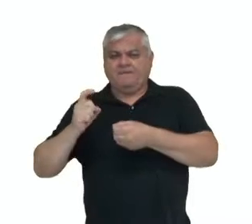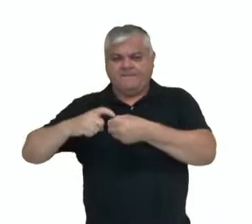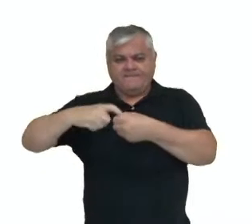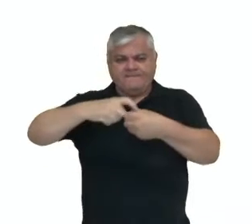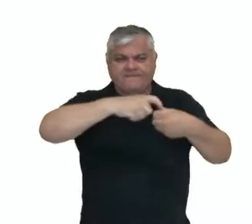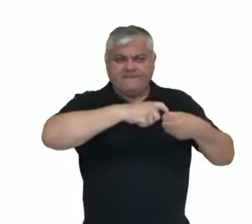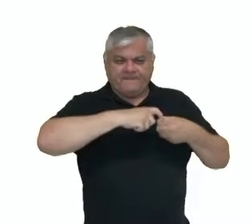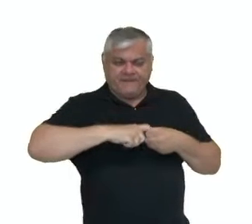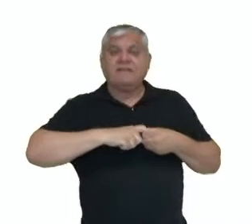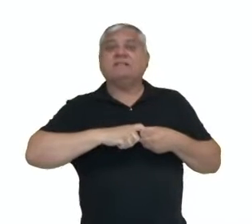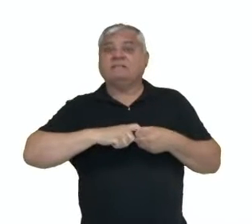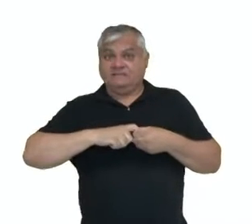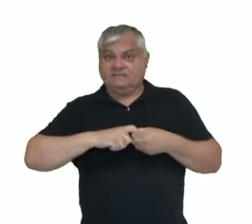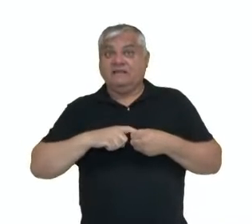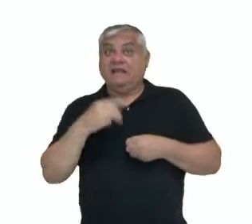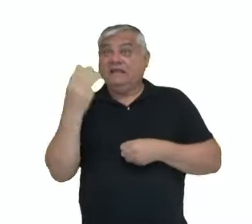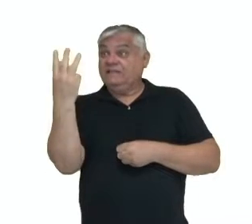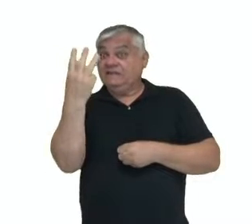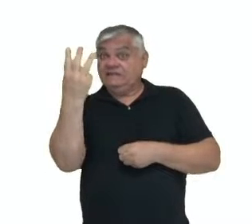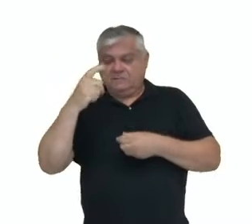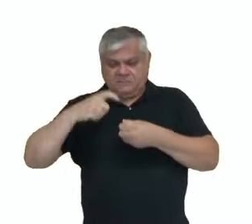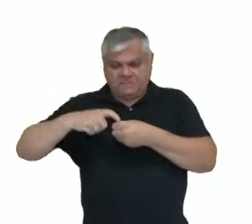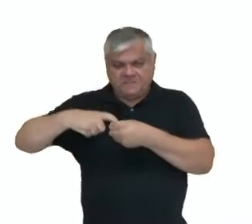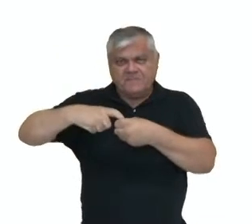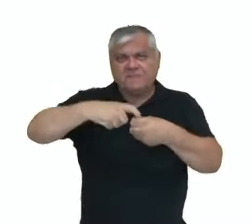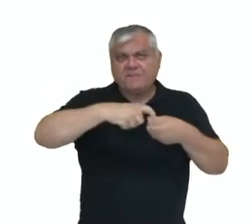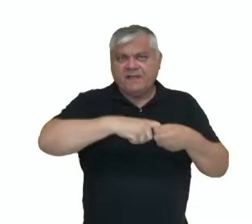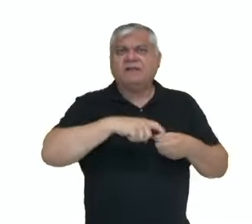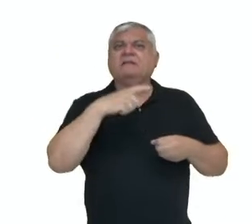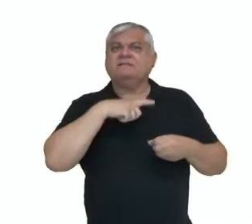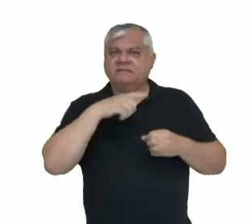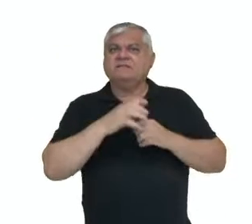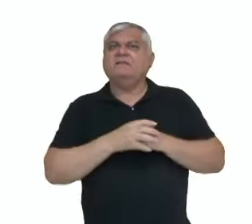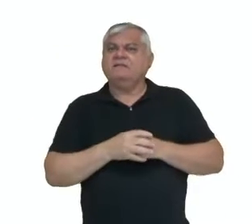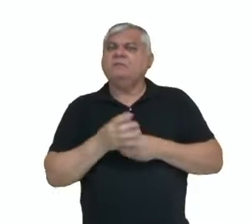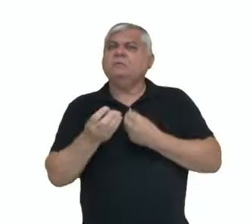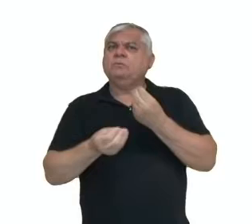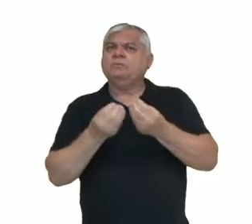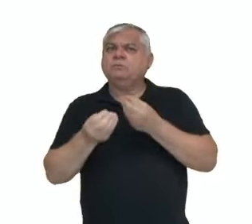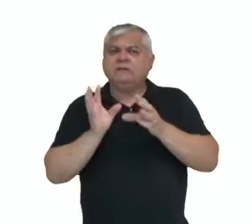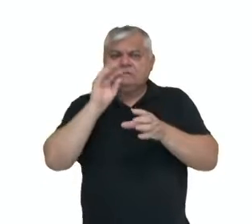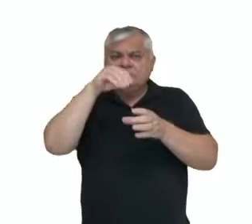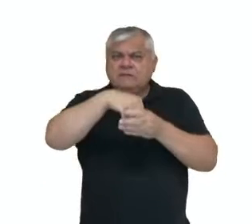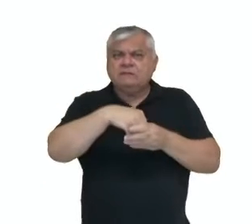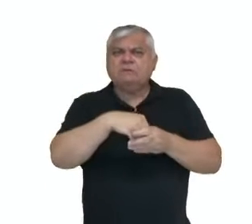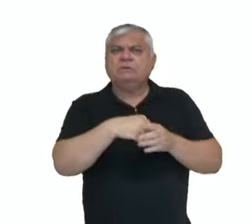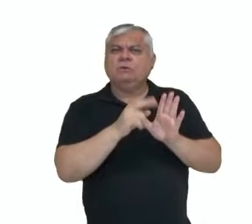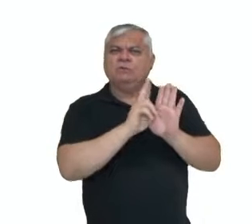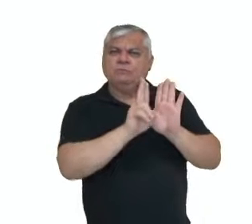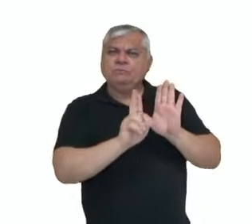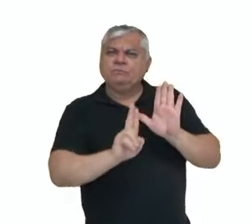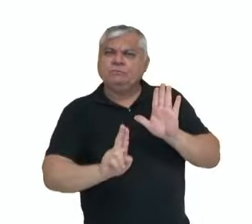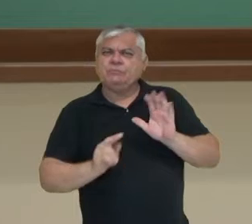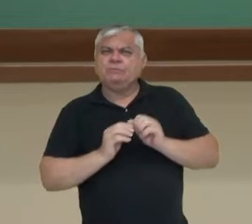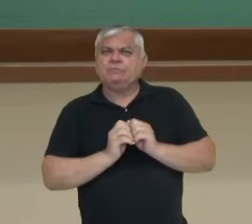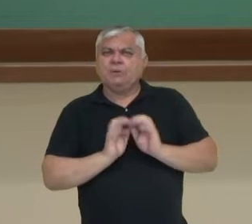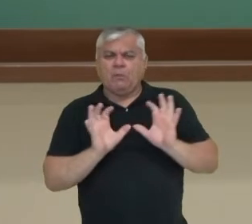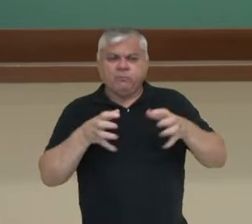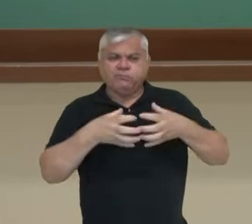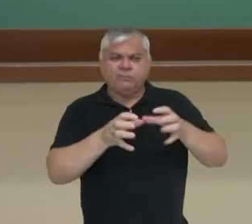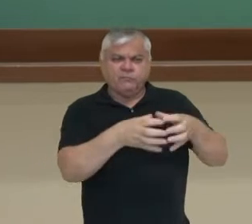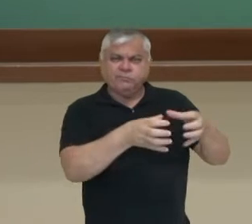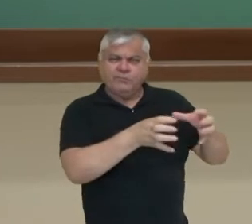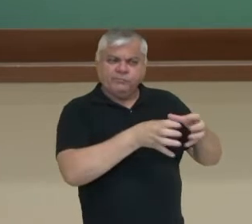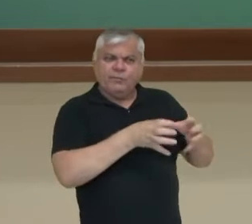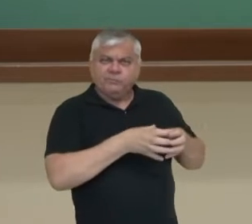políticos registrados. Esse é o total de partidos que nós temos registrados. Outros ainda solicitam registro, ou seja, talvez